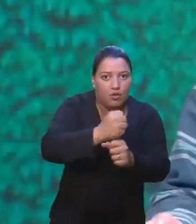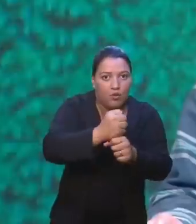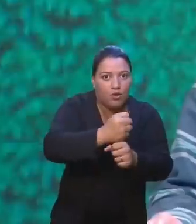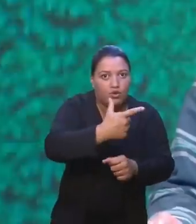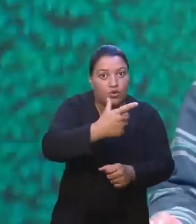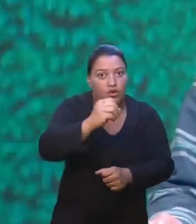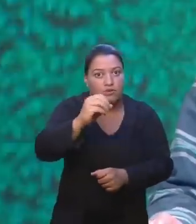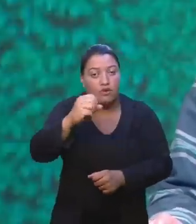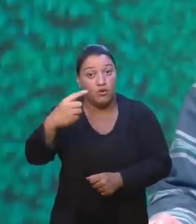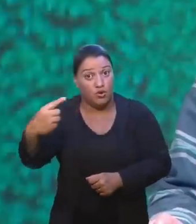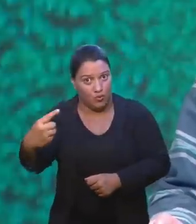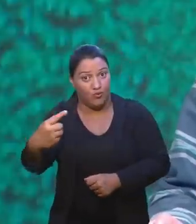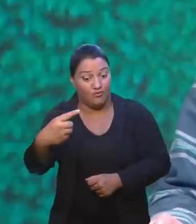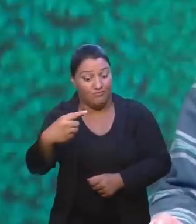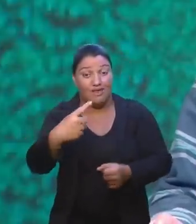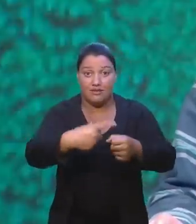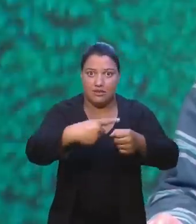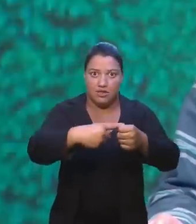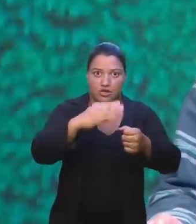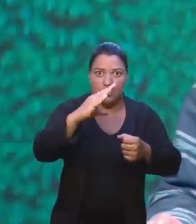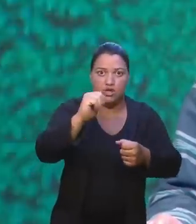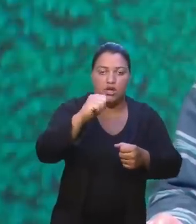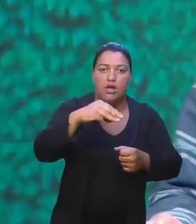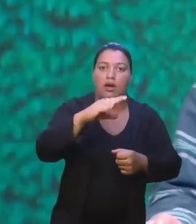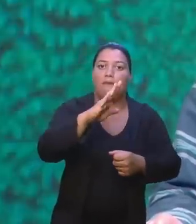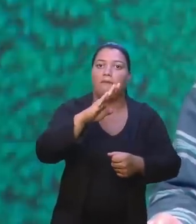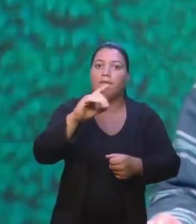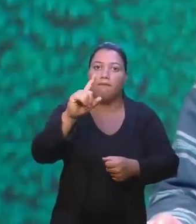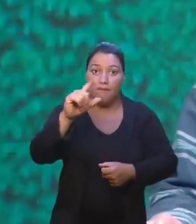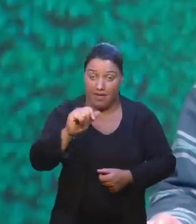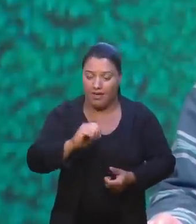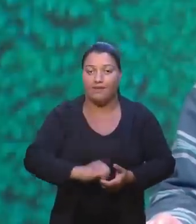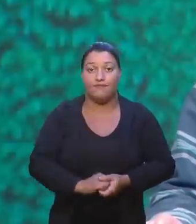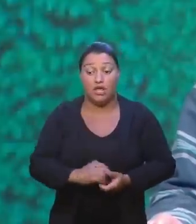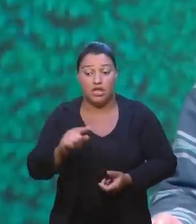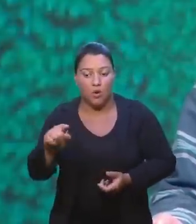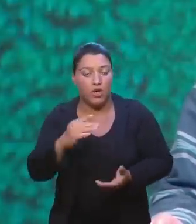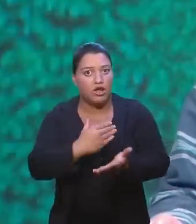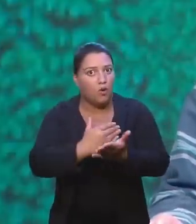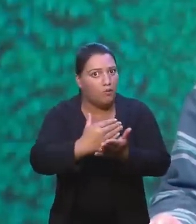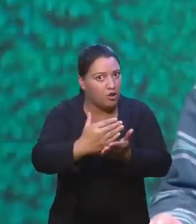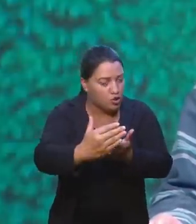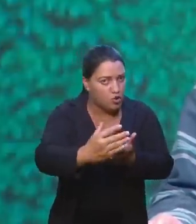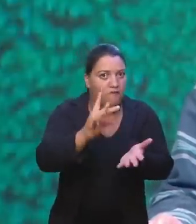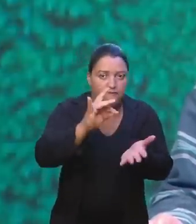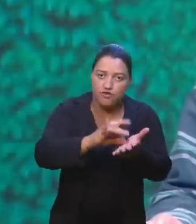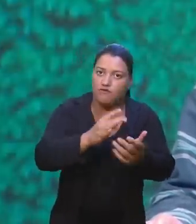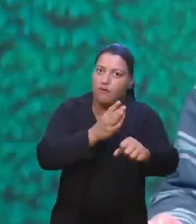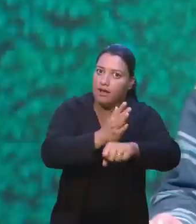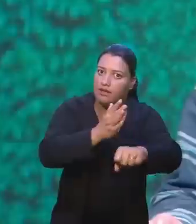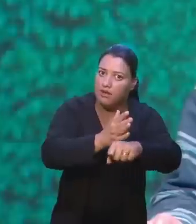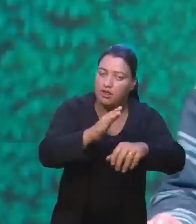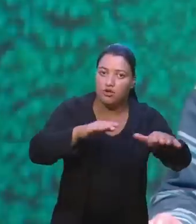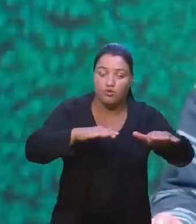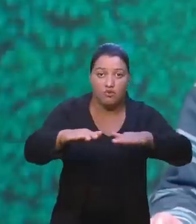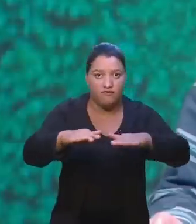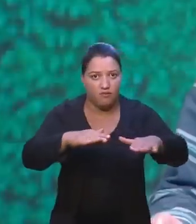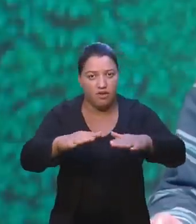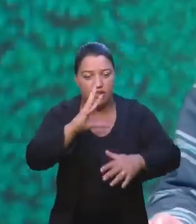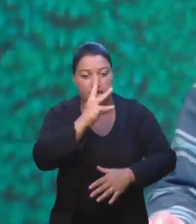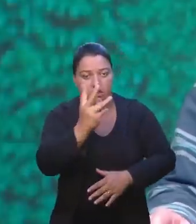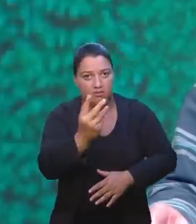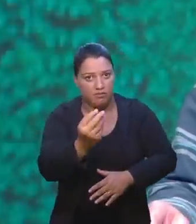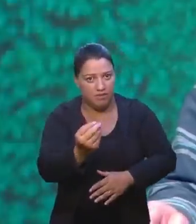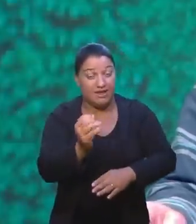Cambé. A convite da Federação Espírita do Paraná, iniciou sua efetiva participação no Movimento Espírita Estadual